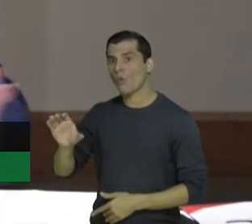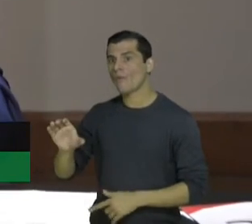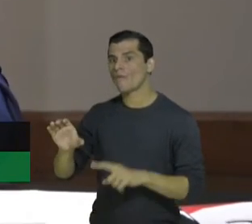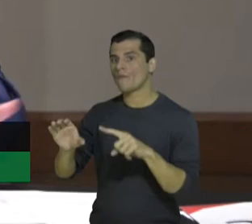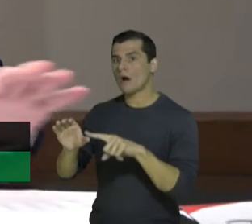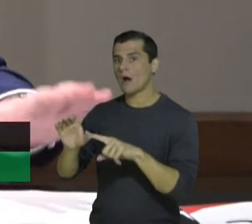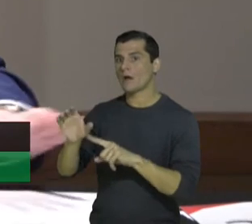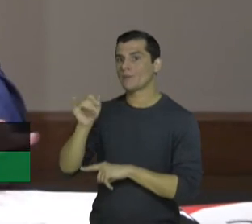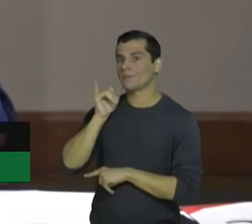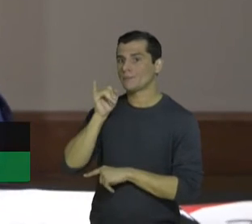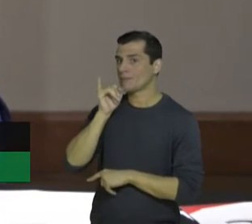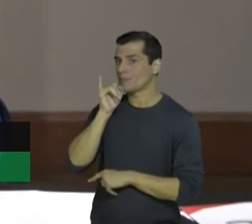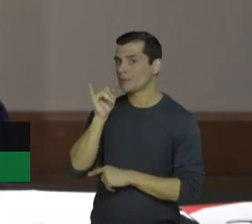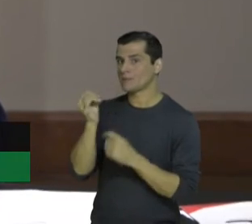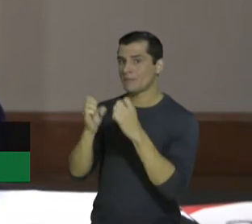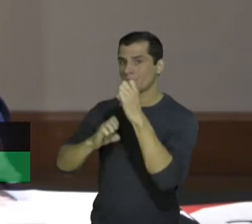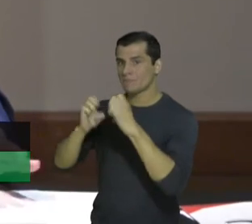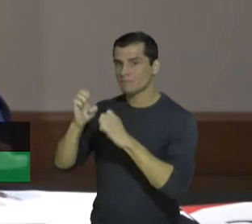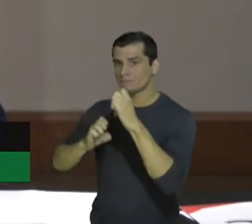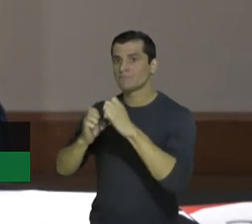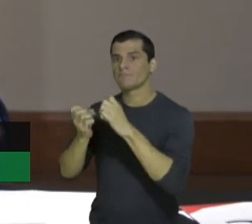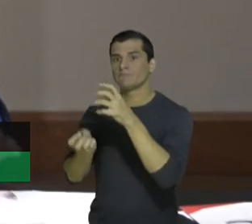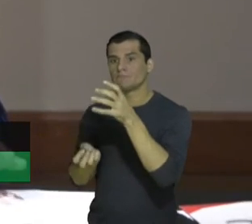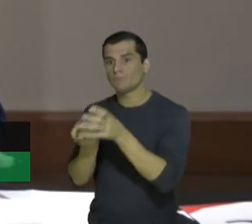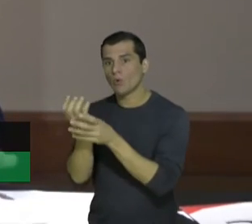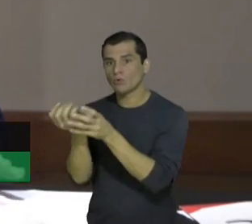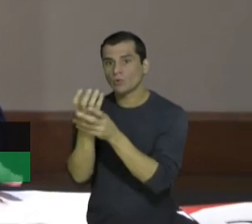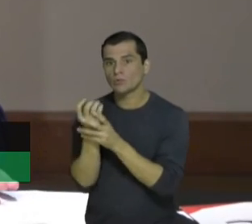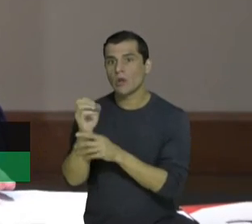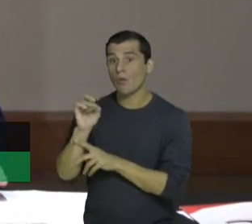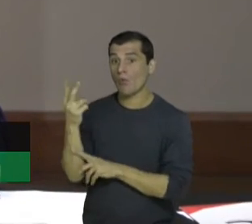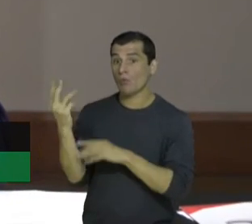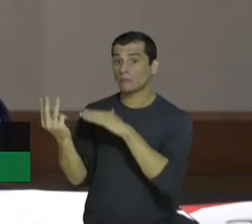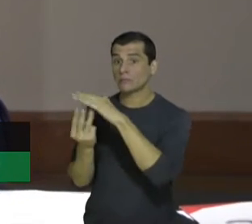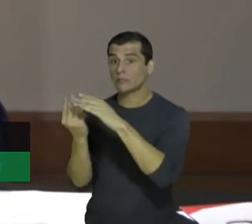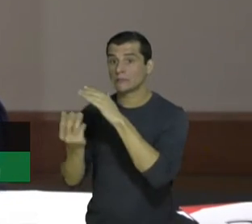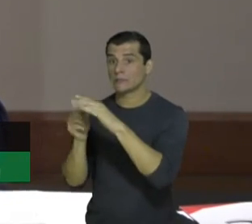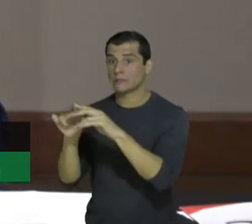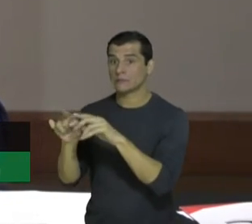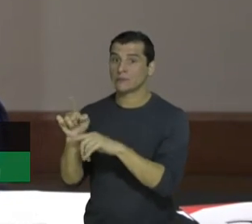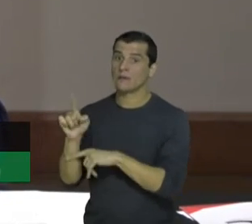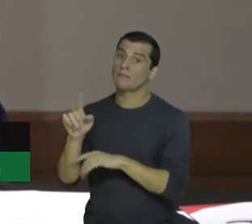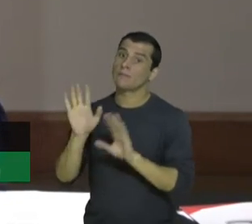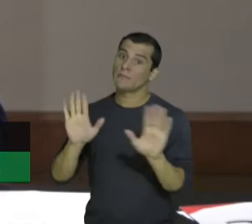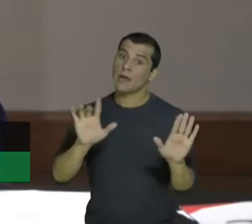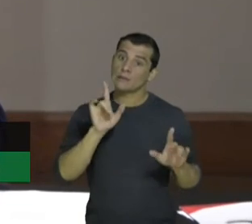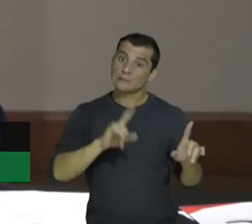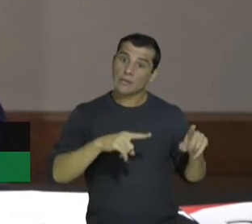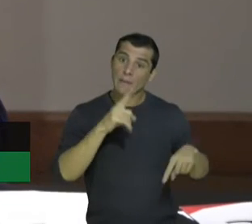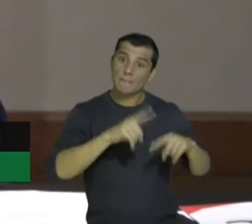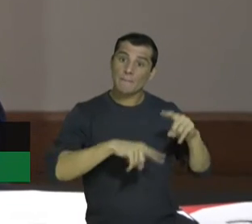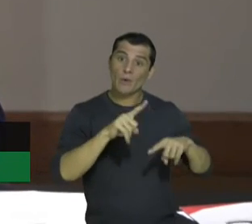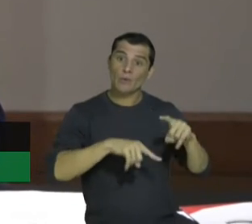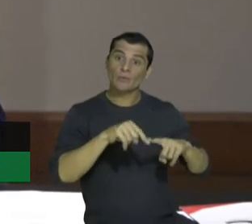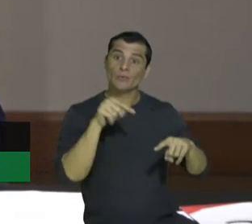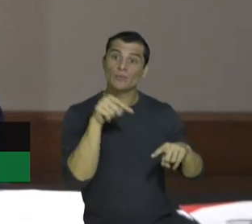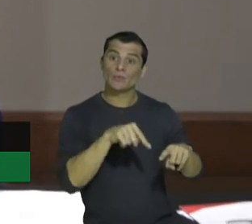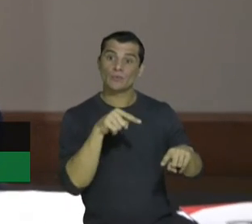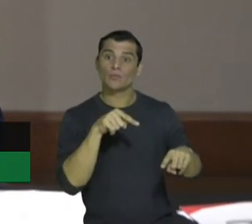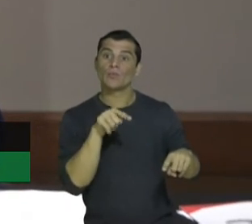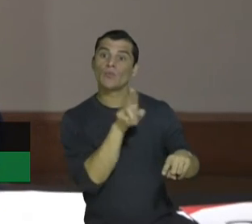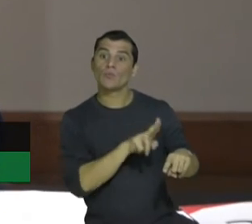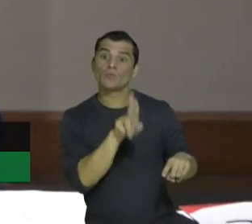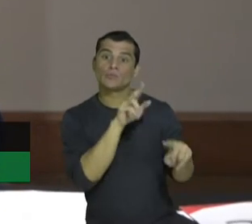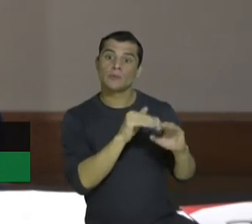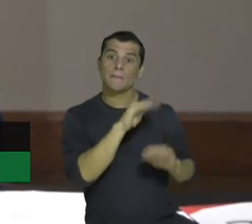braços de produção ou terceirização você procura ter para alguns produtos uma uma aplicação local uma industrialização ou uma